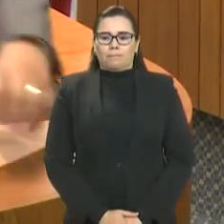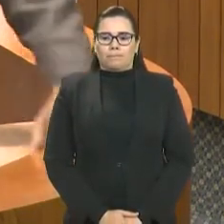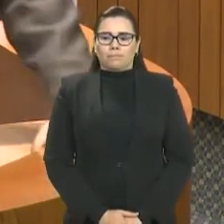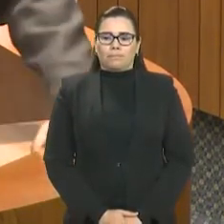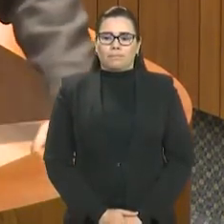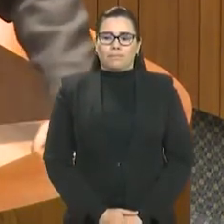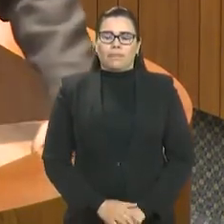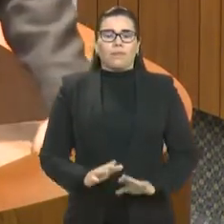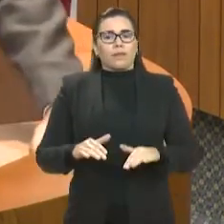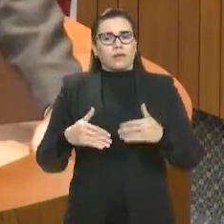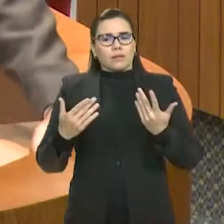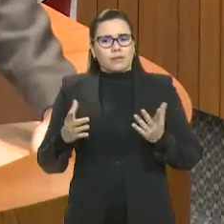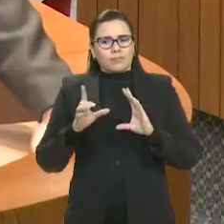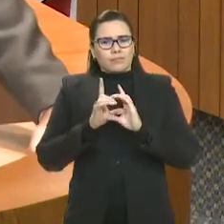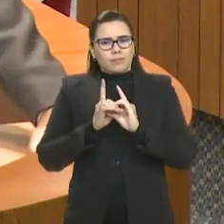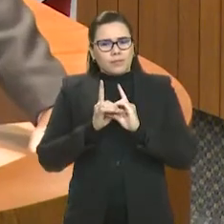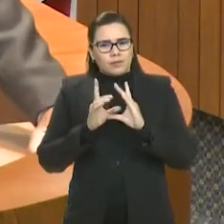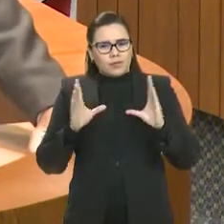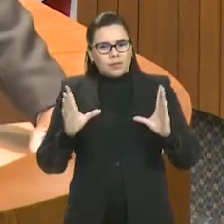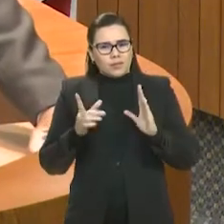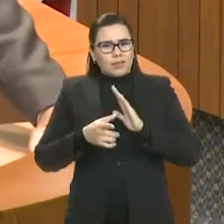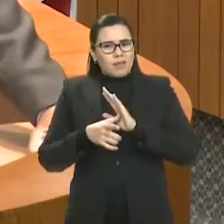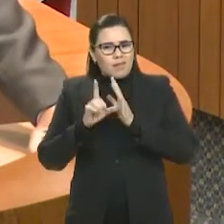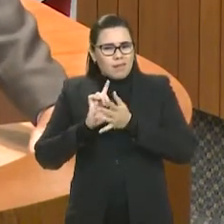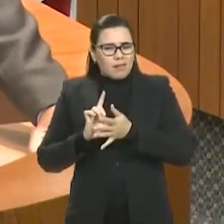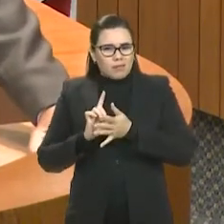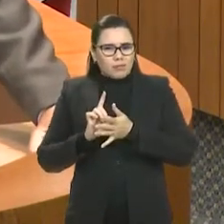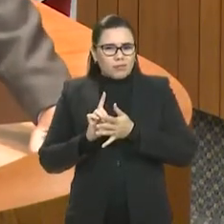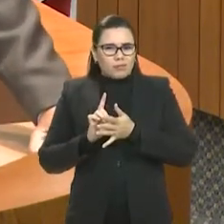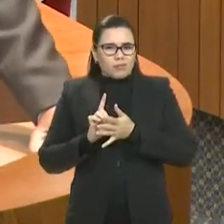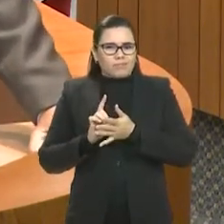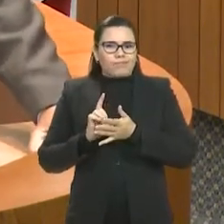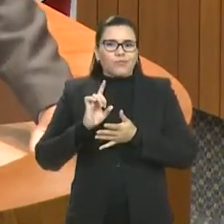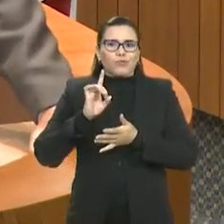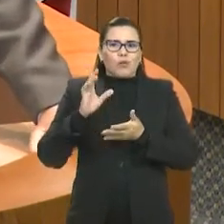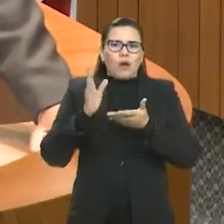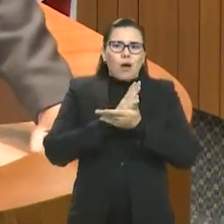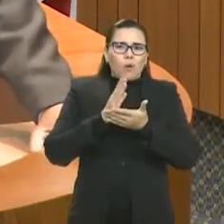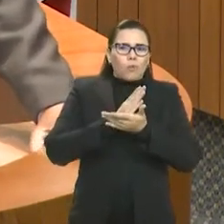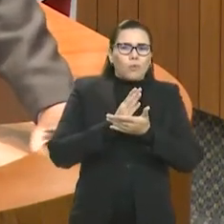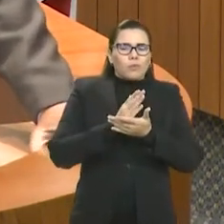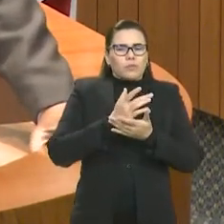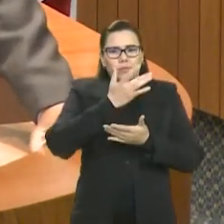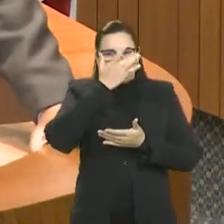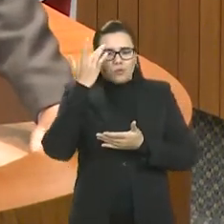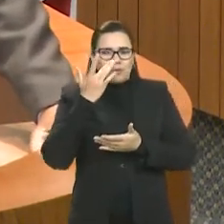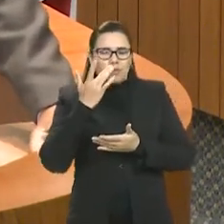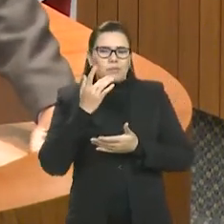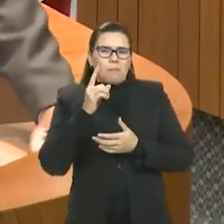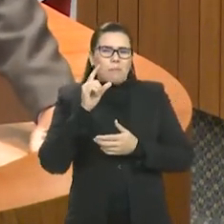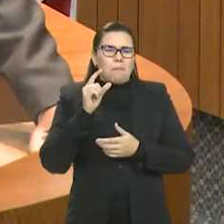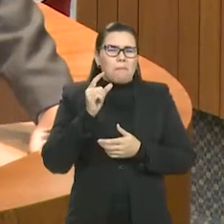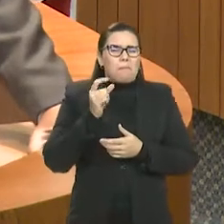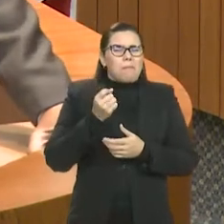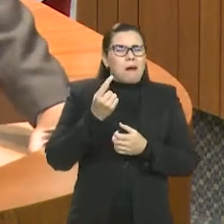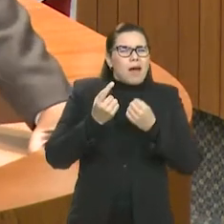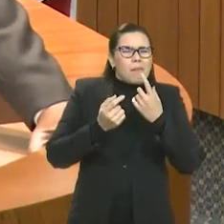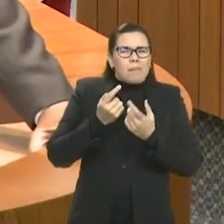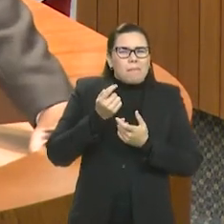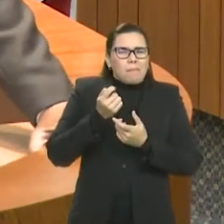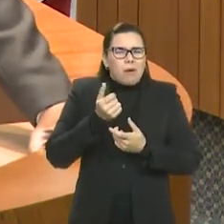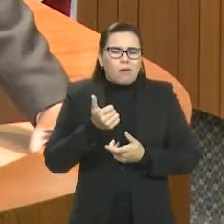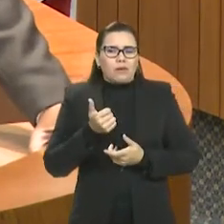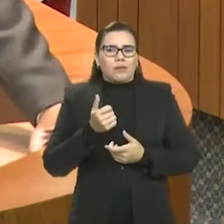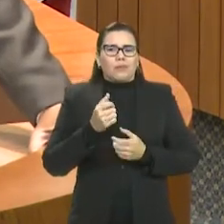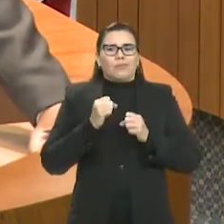democratizado oportunidades que antes apenas alguns poucos podiam jogar. Hoje todos têm